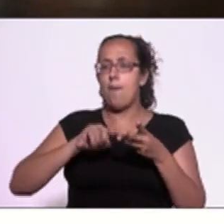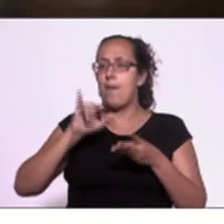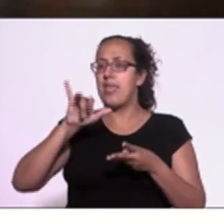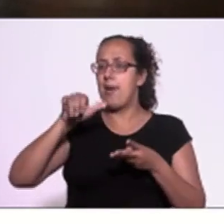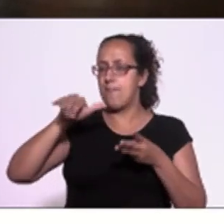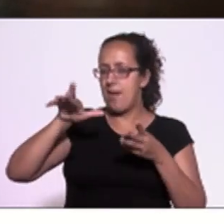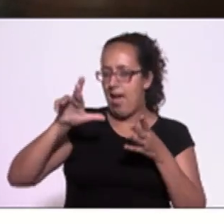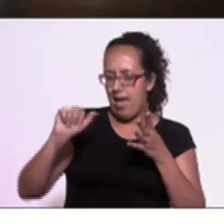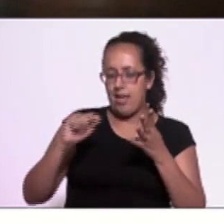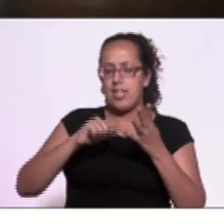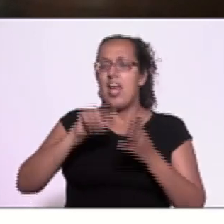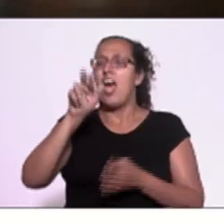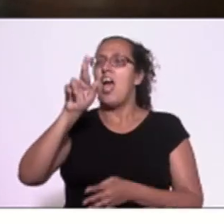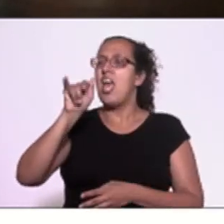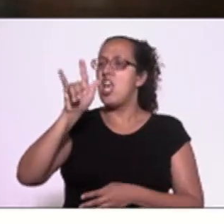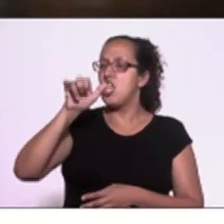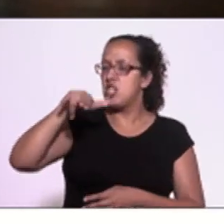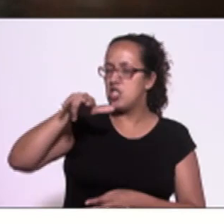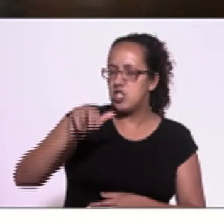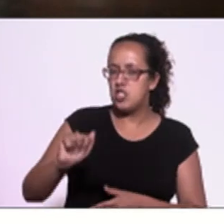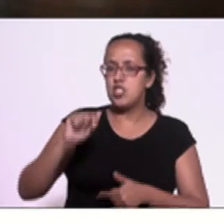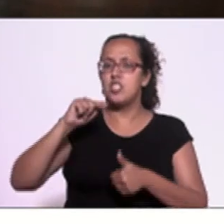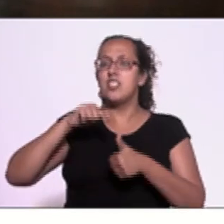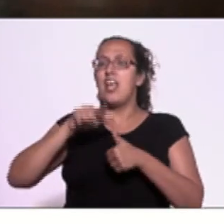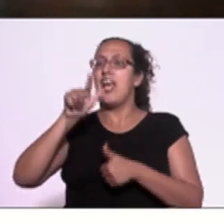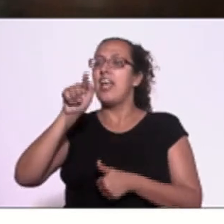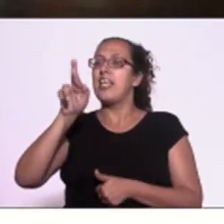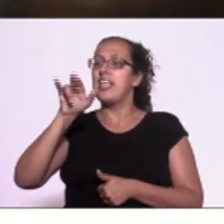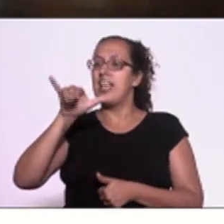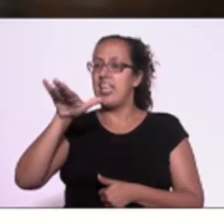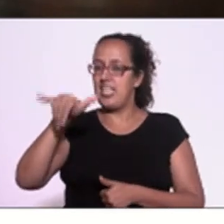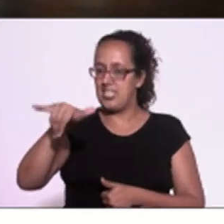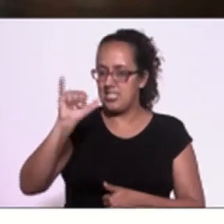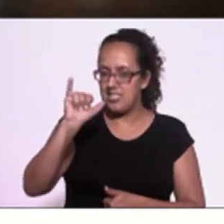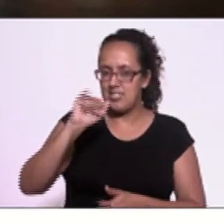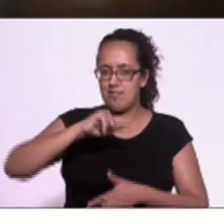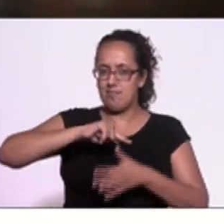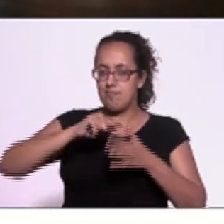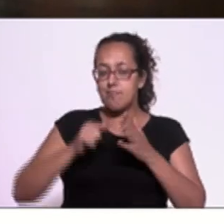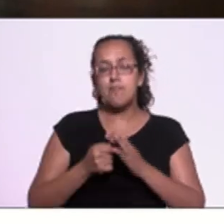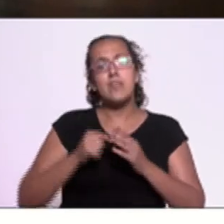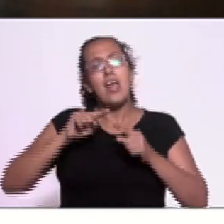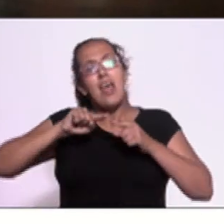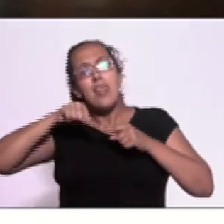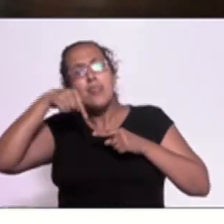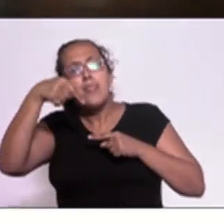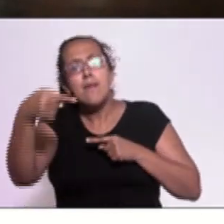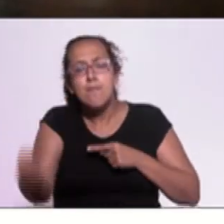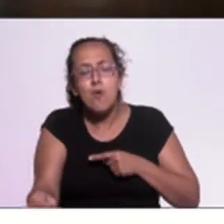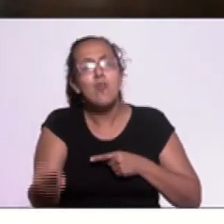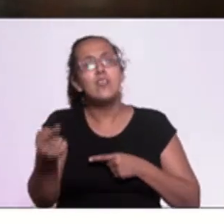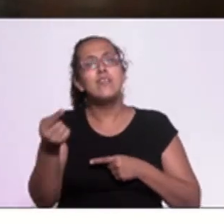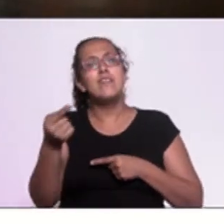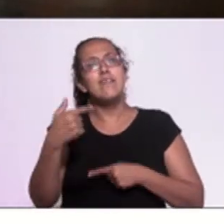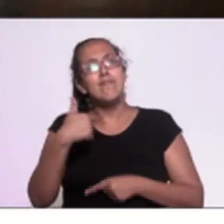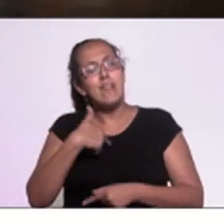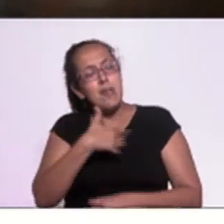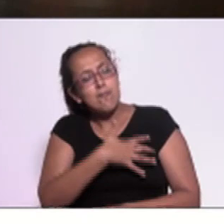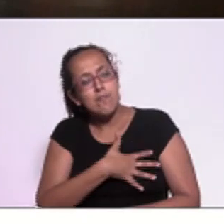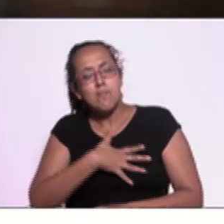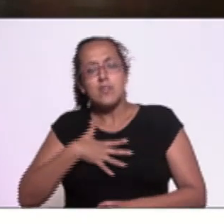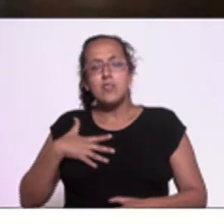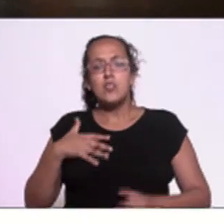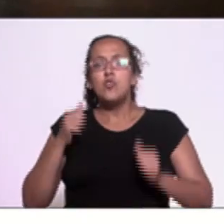Liamara Fanaia, Regina Capella e Gleise Cruz. Posteriormente, tive a satisfação de, junto